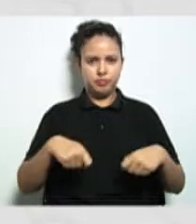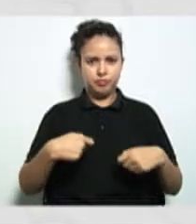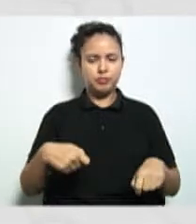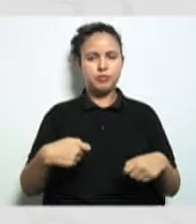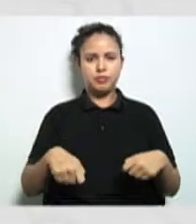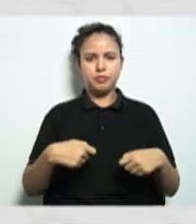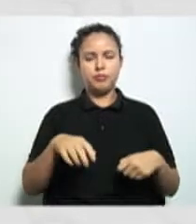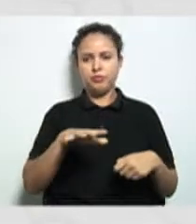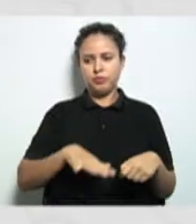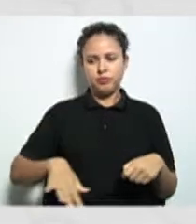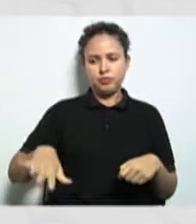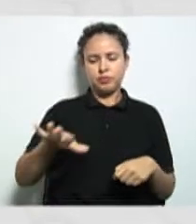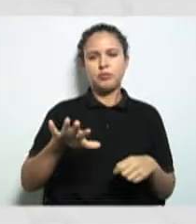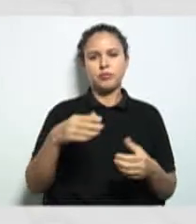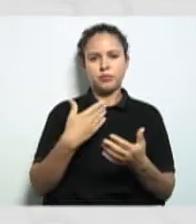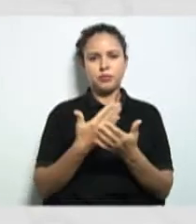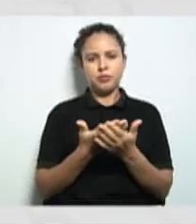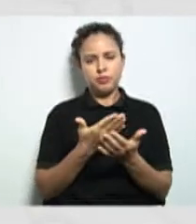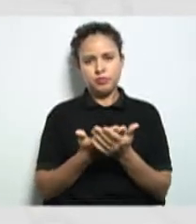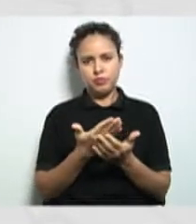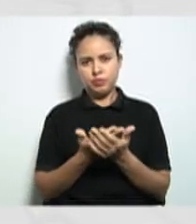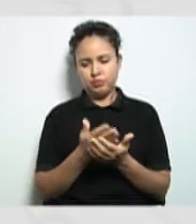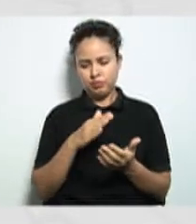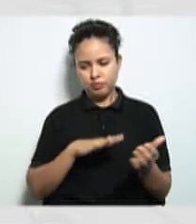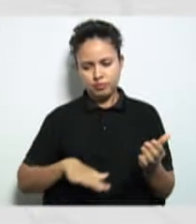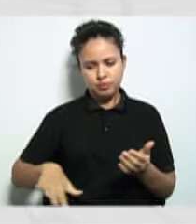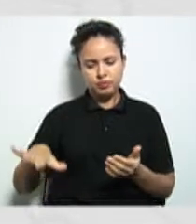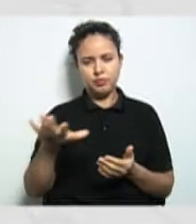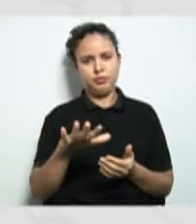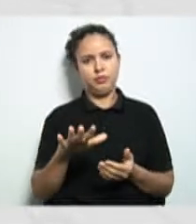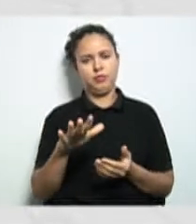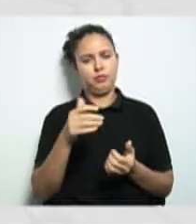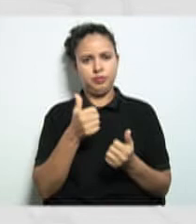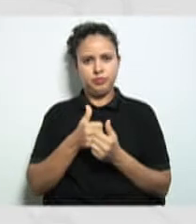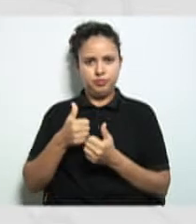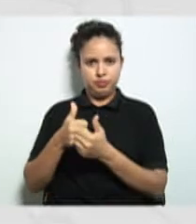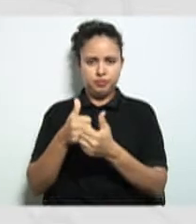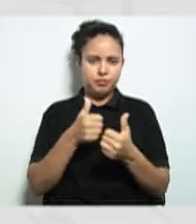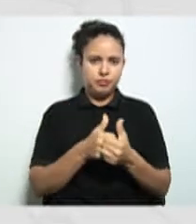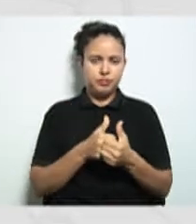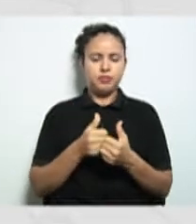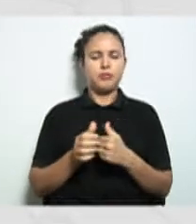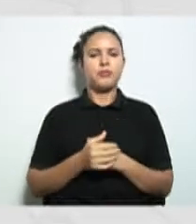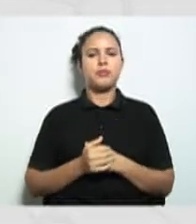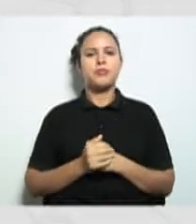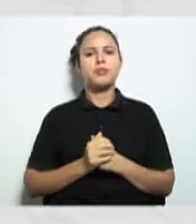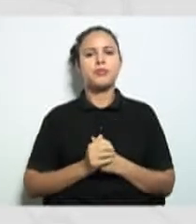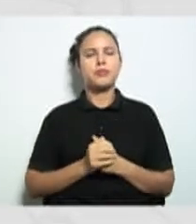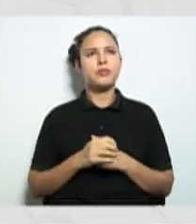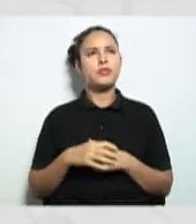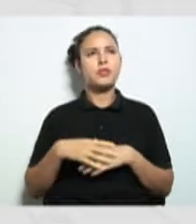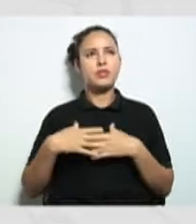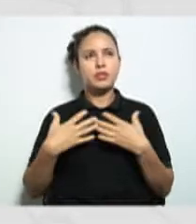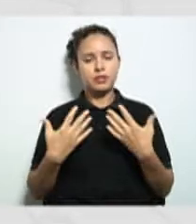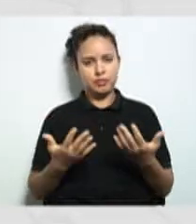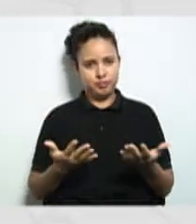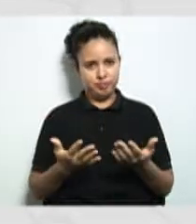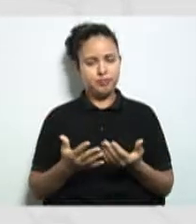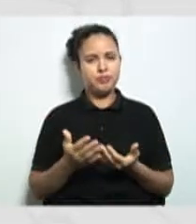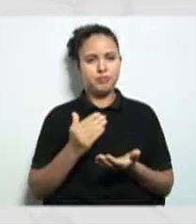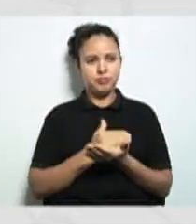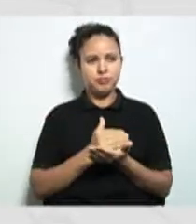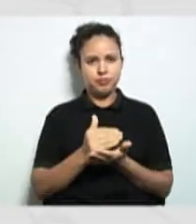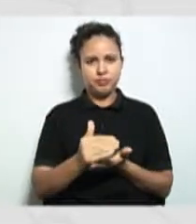necessário, né, relevante ser estudado aí na sua região. Então, vamos lá, né, professora